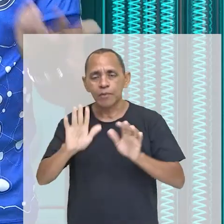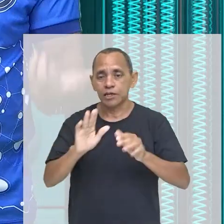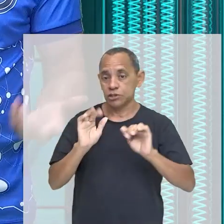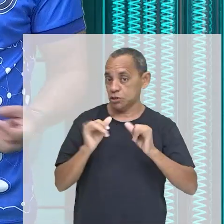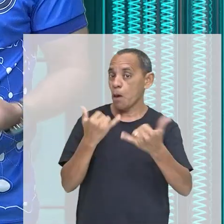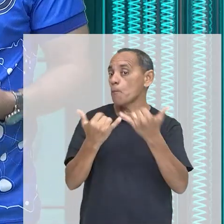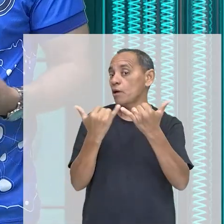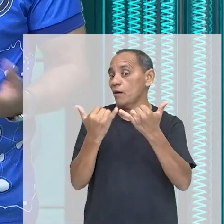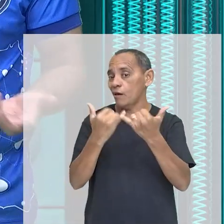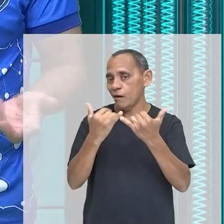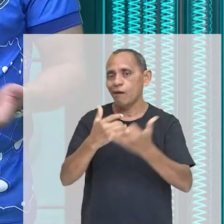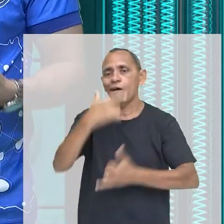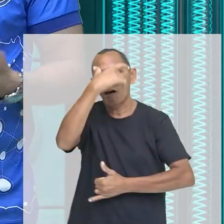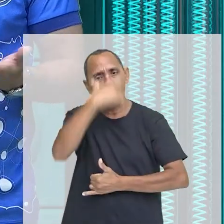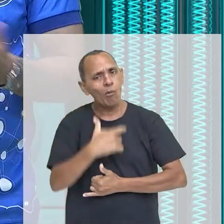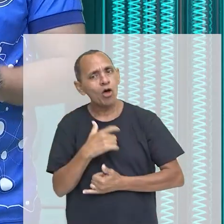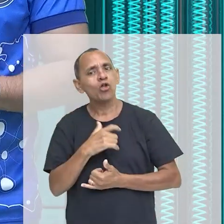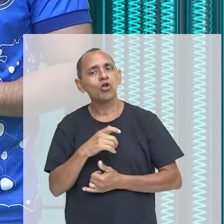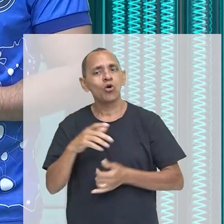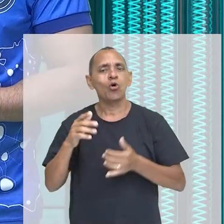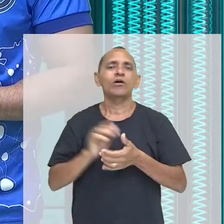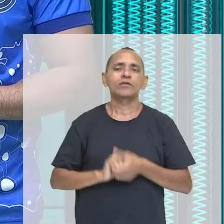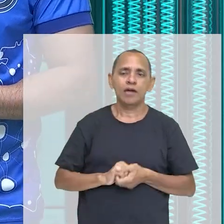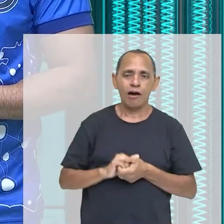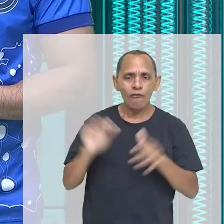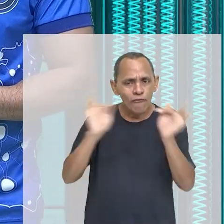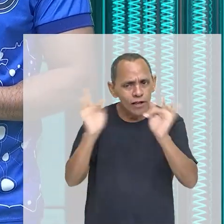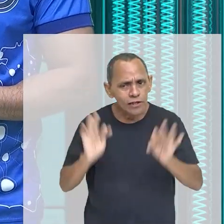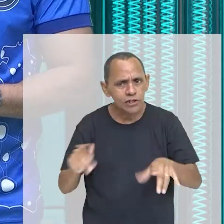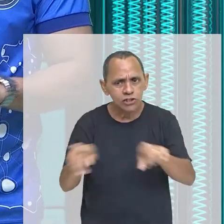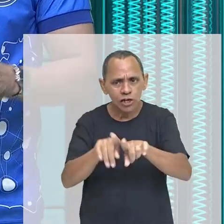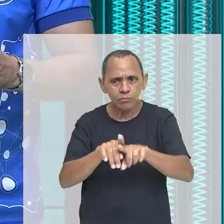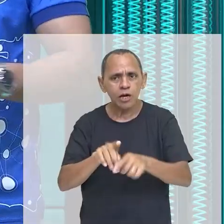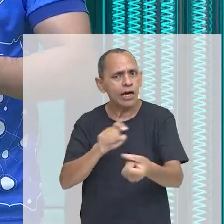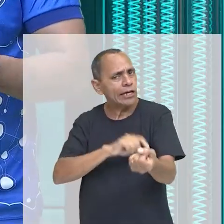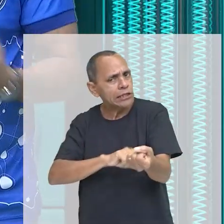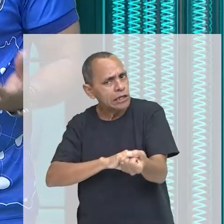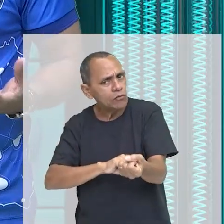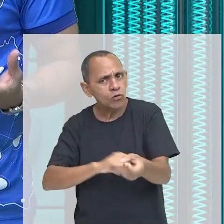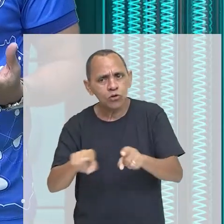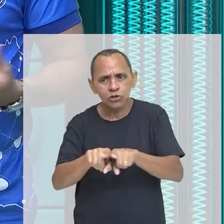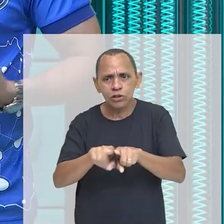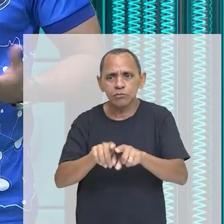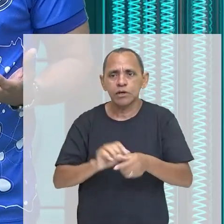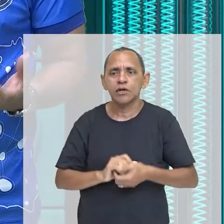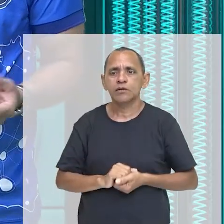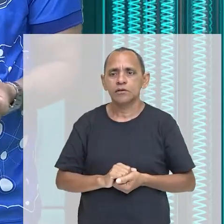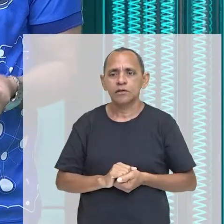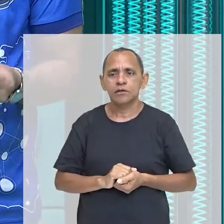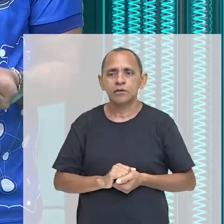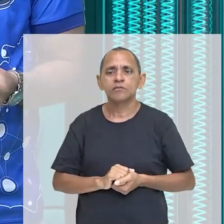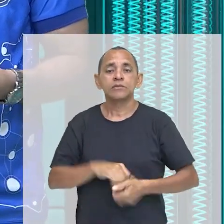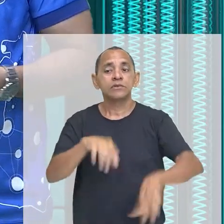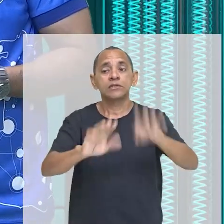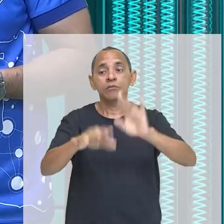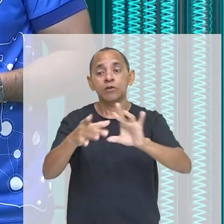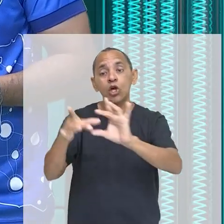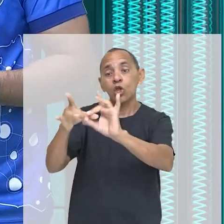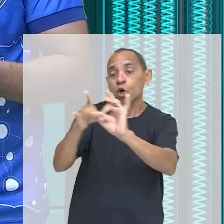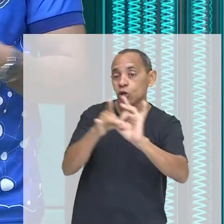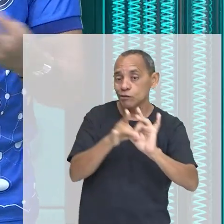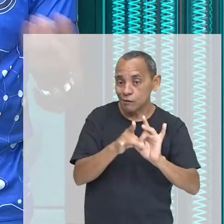exceto aquele riso de quando a gente está nervoso, por exemplo, que também é comum, mas ali o contexto vai identificar, né, se a pessoa está